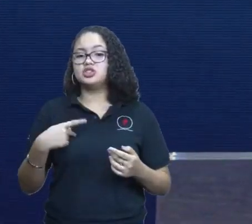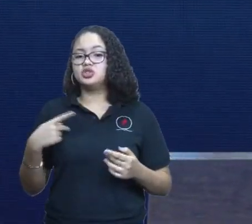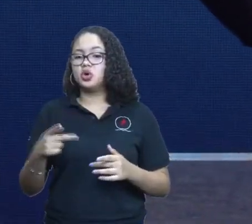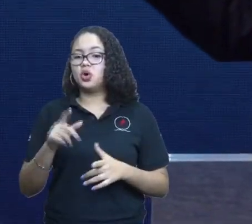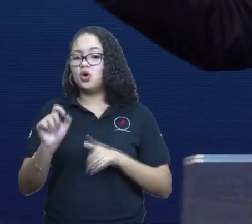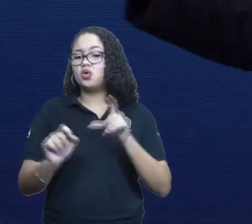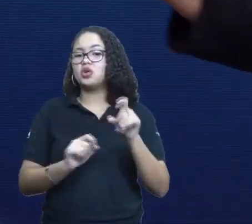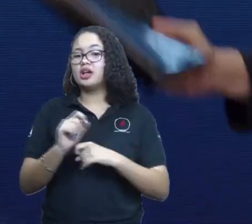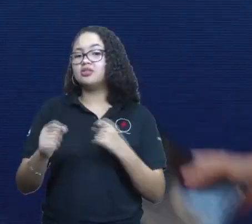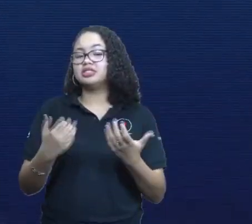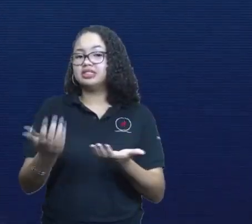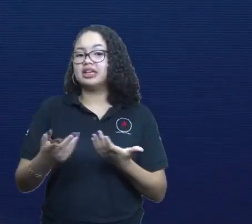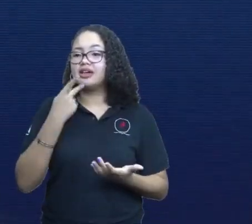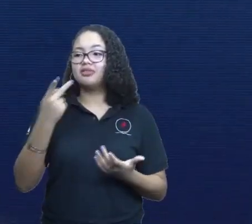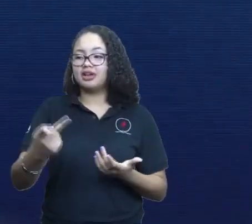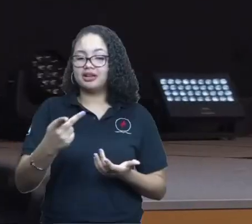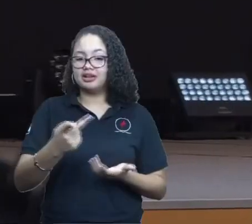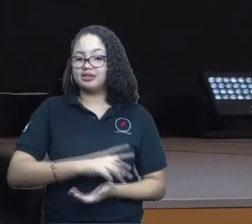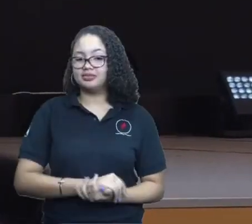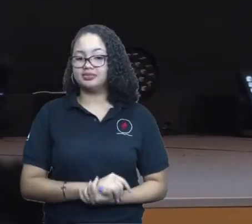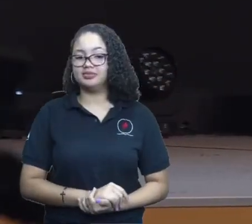já cheguei